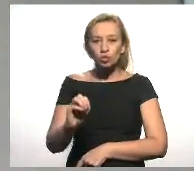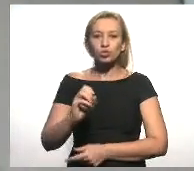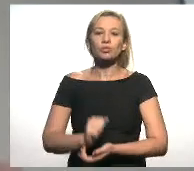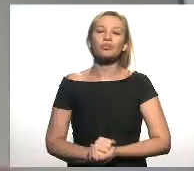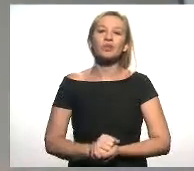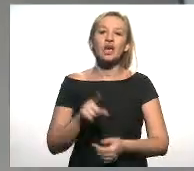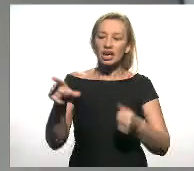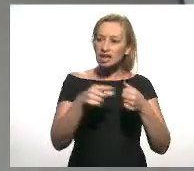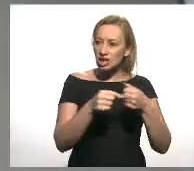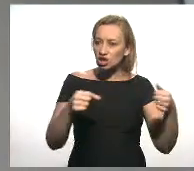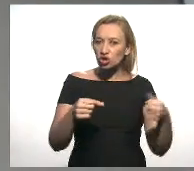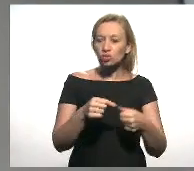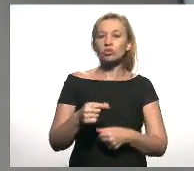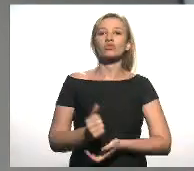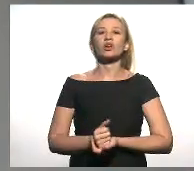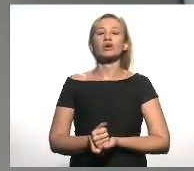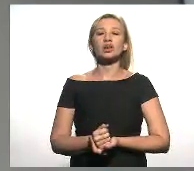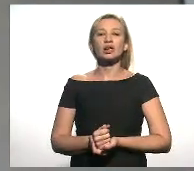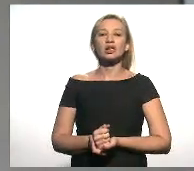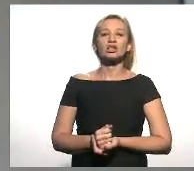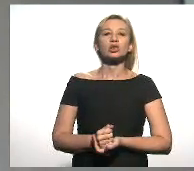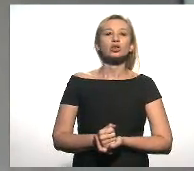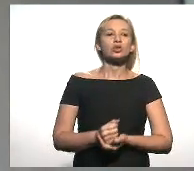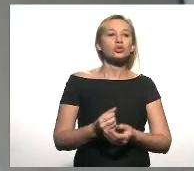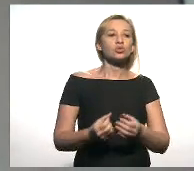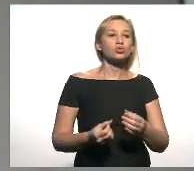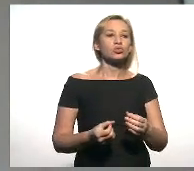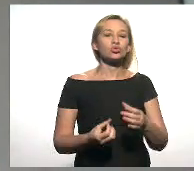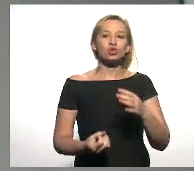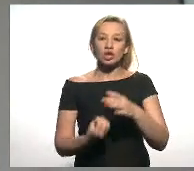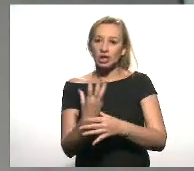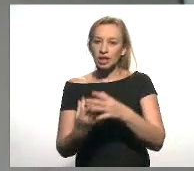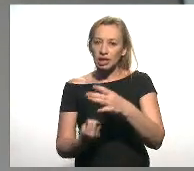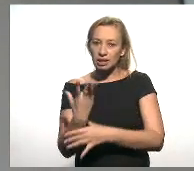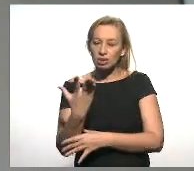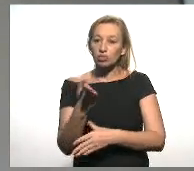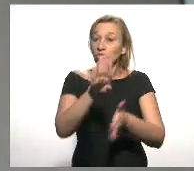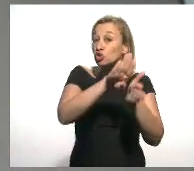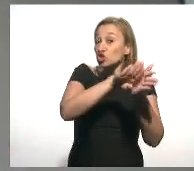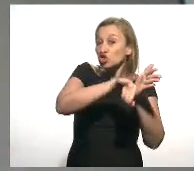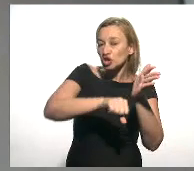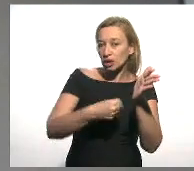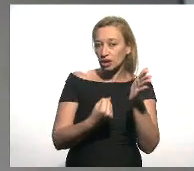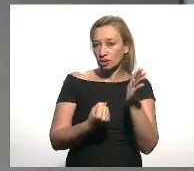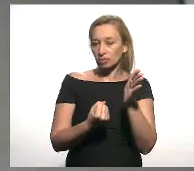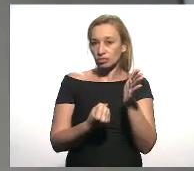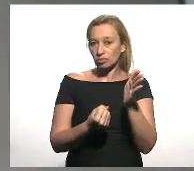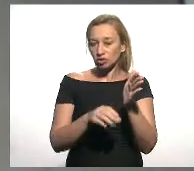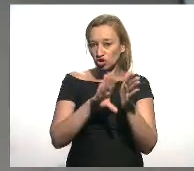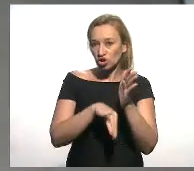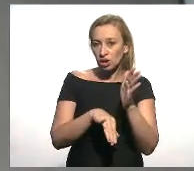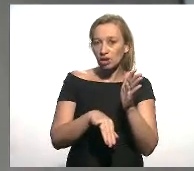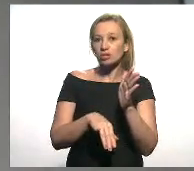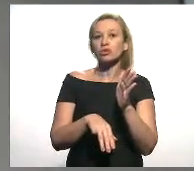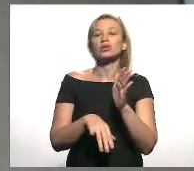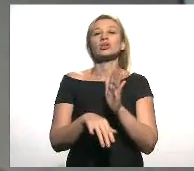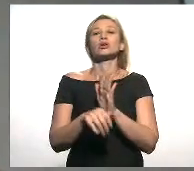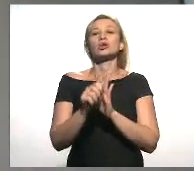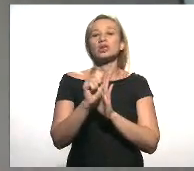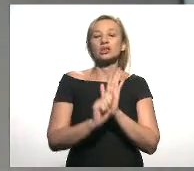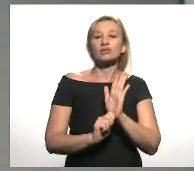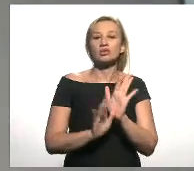da requisição dos meios de produção acabou sendo retirado da redação final pela Comissão de Constituição e Justiça. E, por